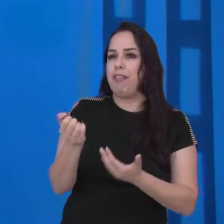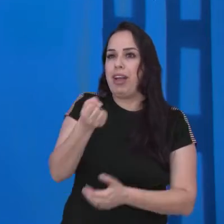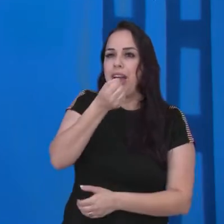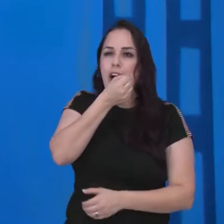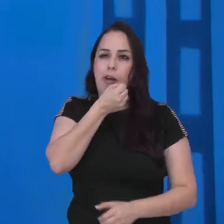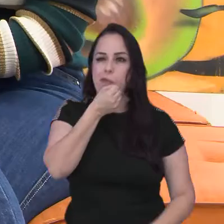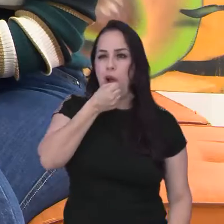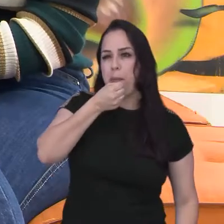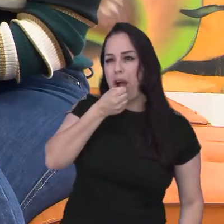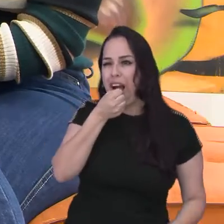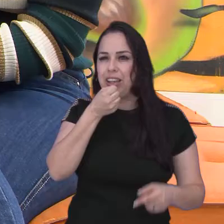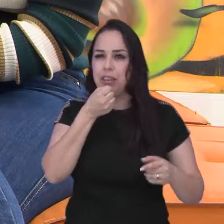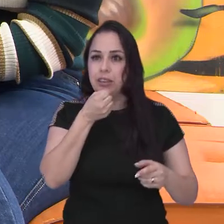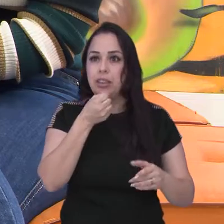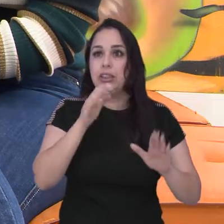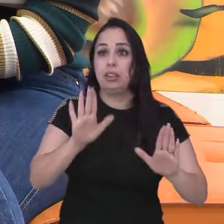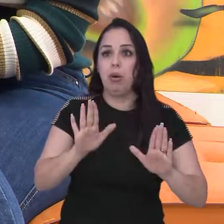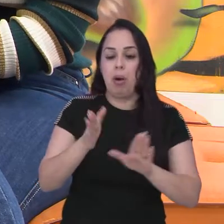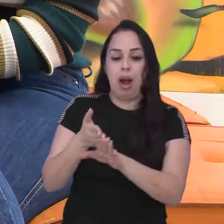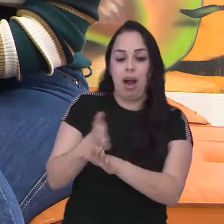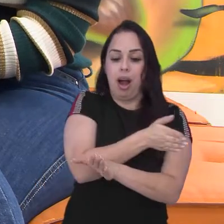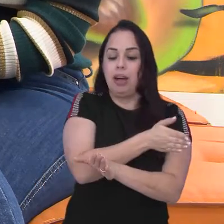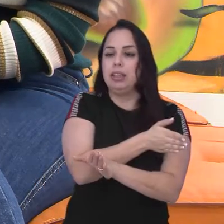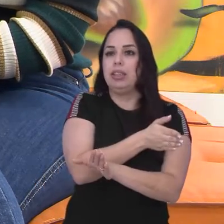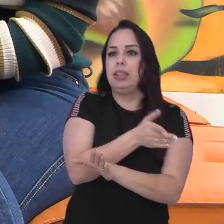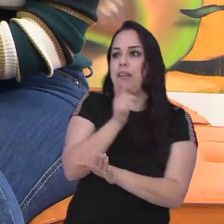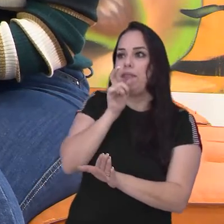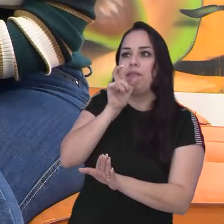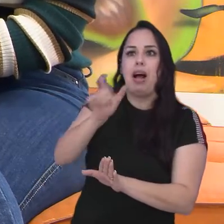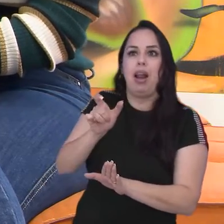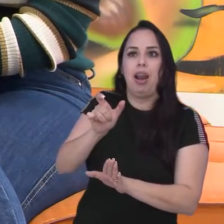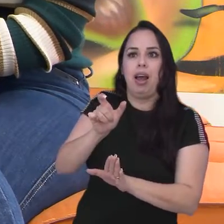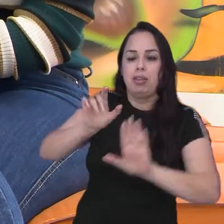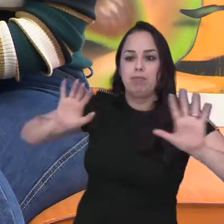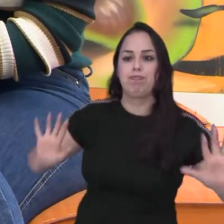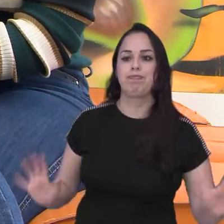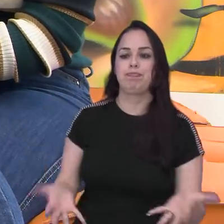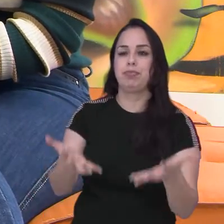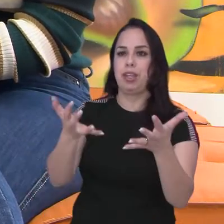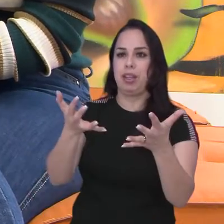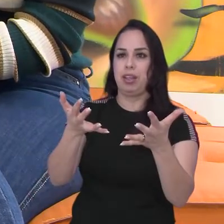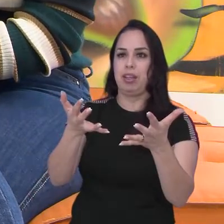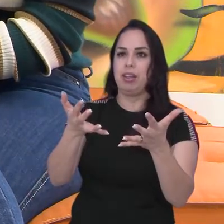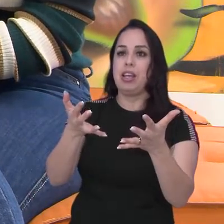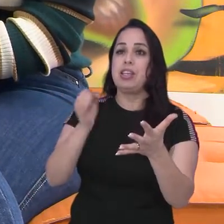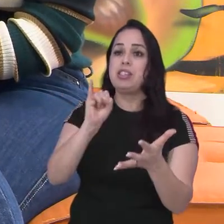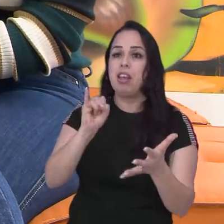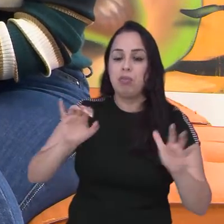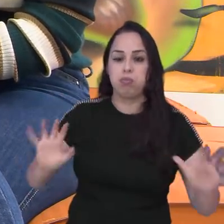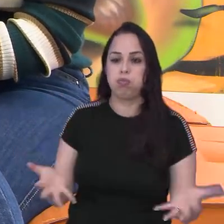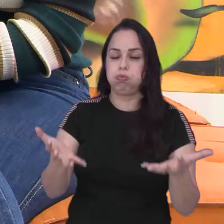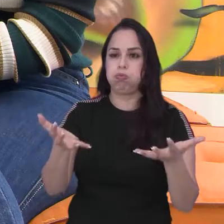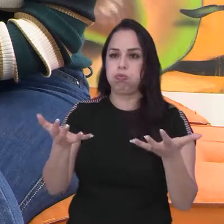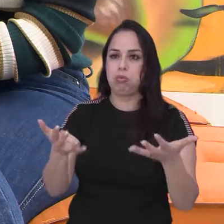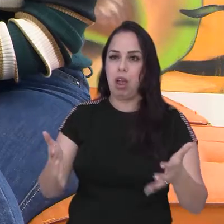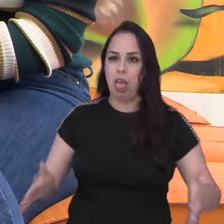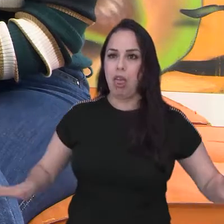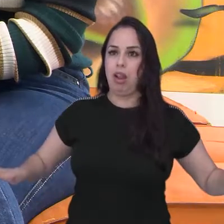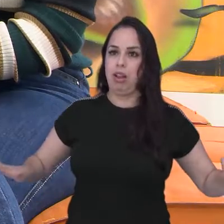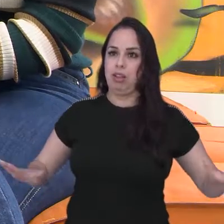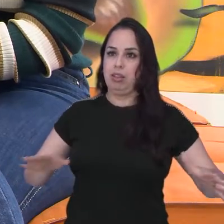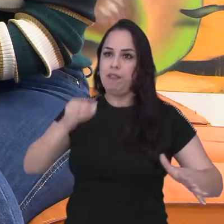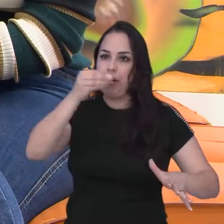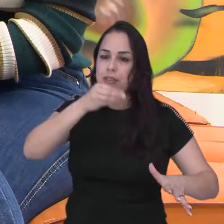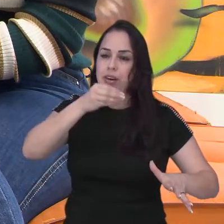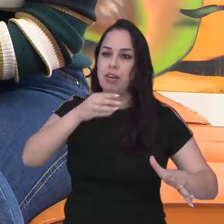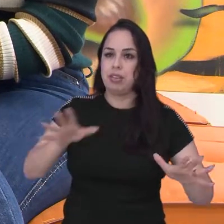mão. Então, é nessa hora que assertivamente você tem que falar algo edificante para aqueles meninos que queiram ou não